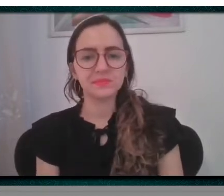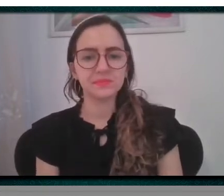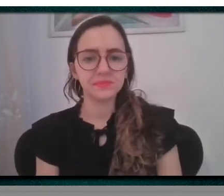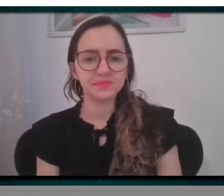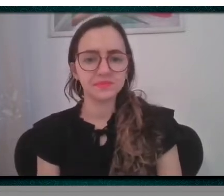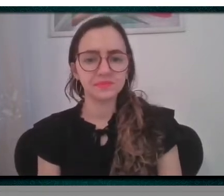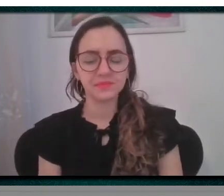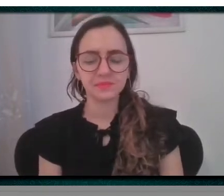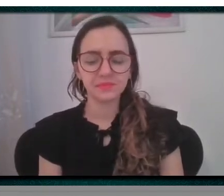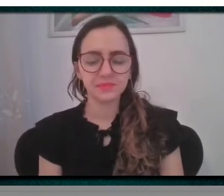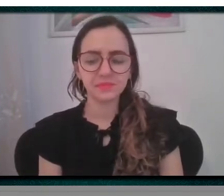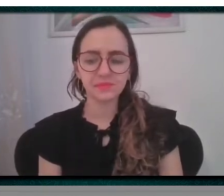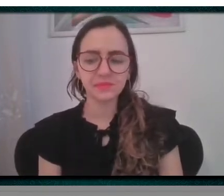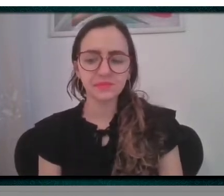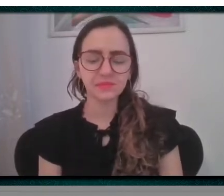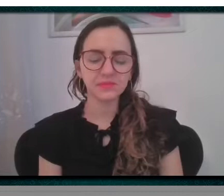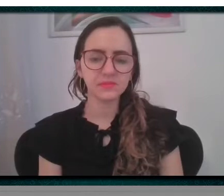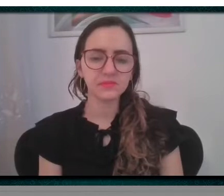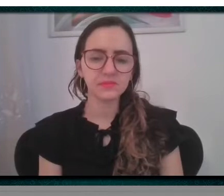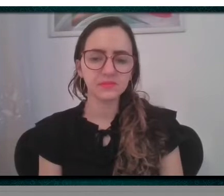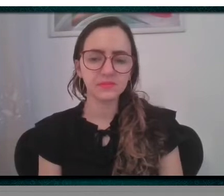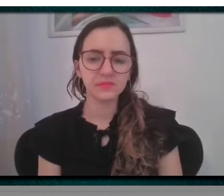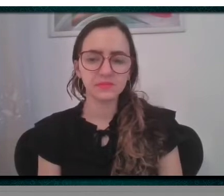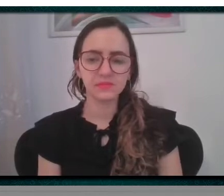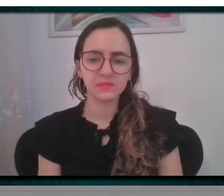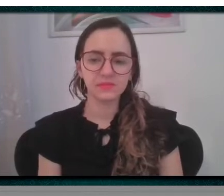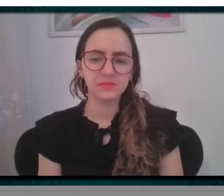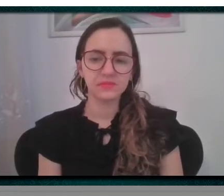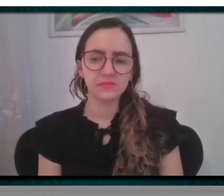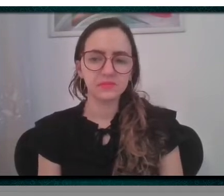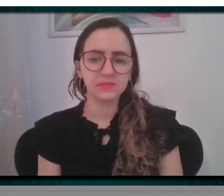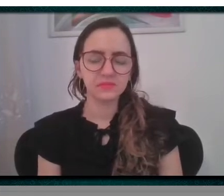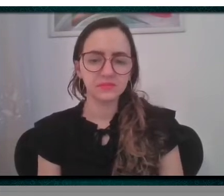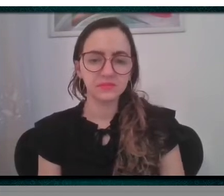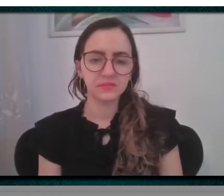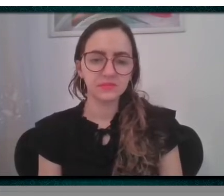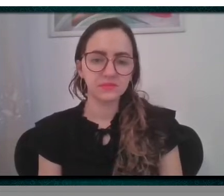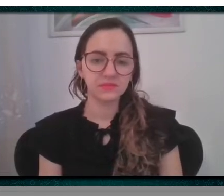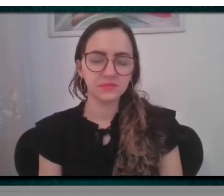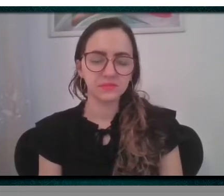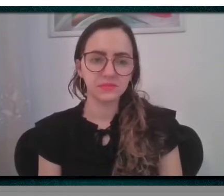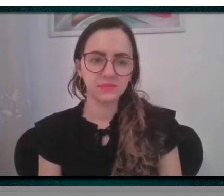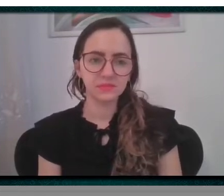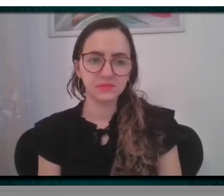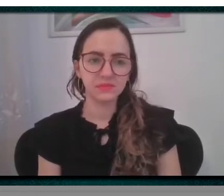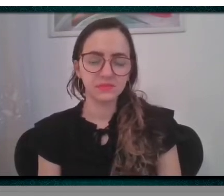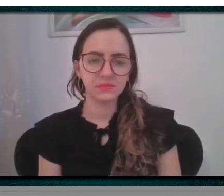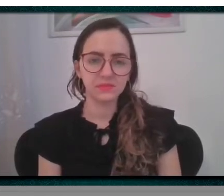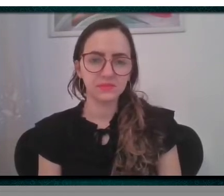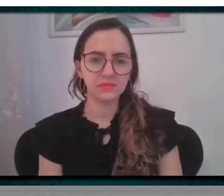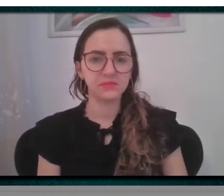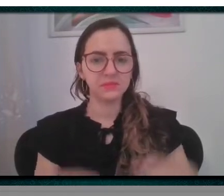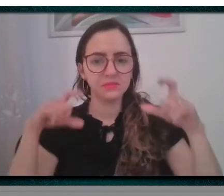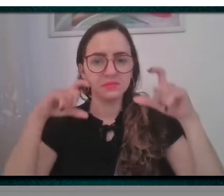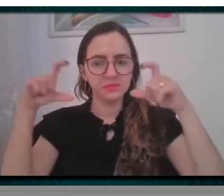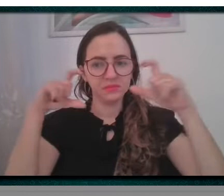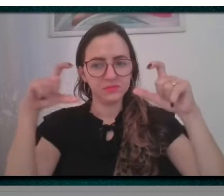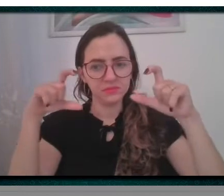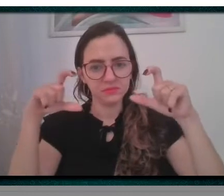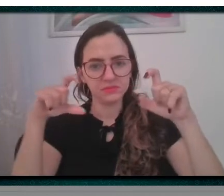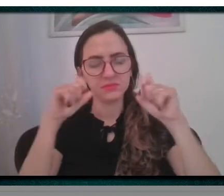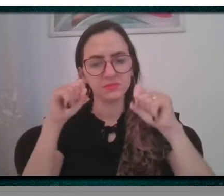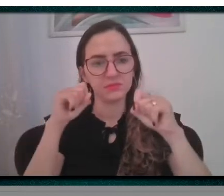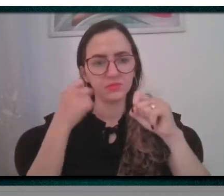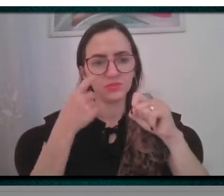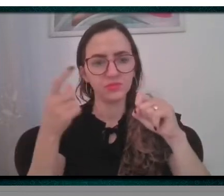ácido. Certo? Lembrando que essa fórmula aqui, vocês podem encontrar uma versão reduzida dela